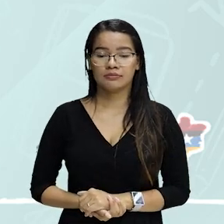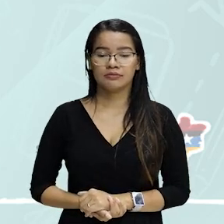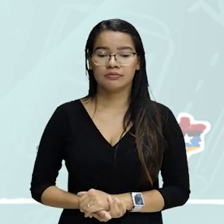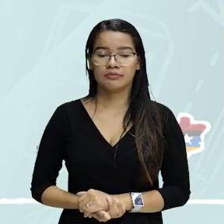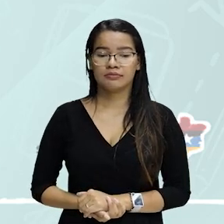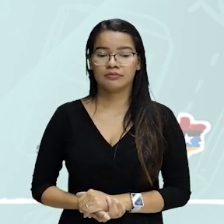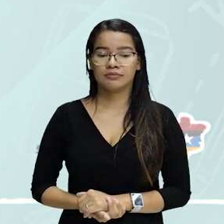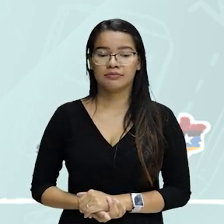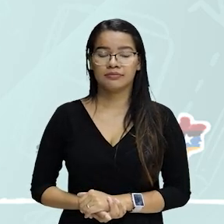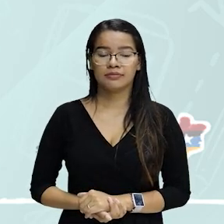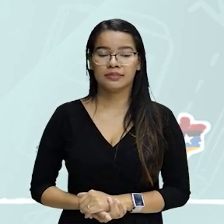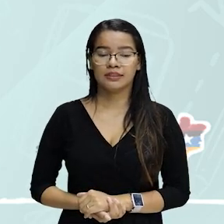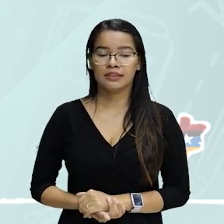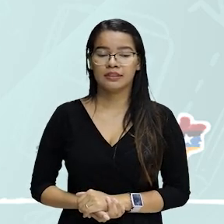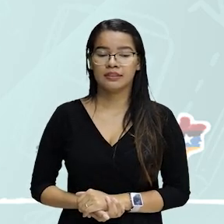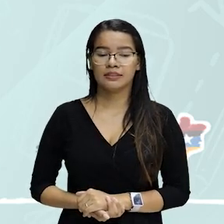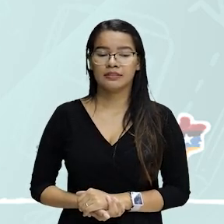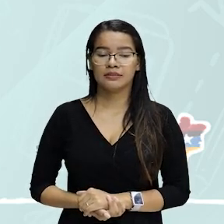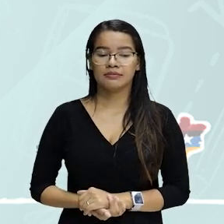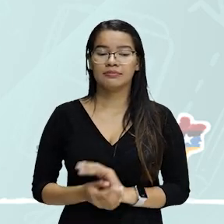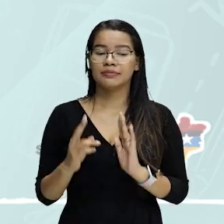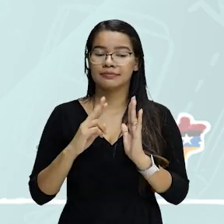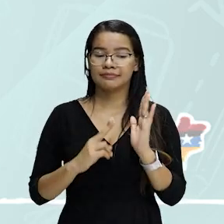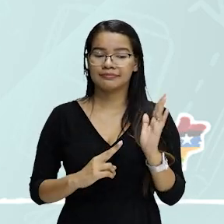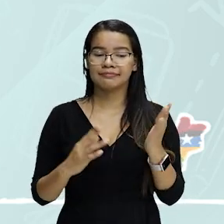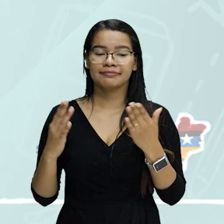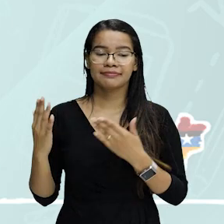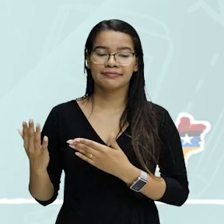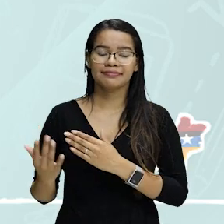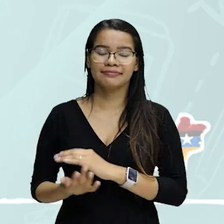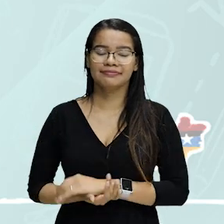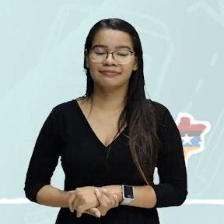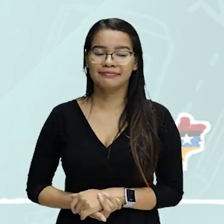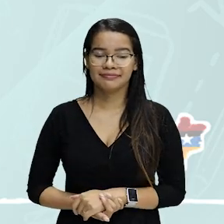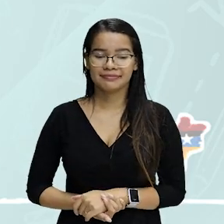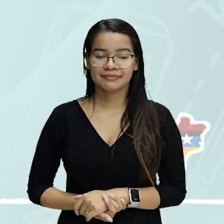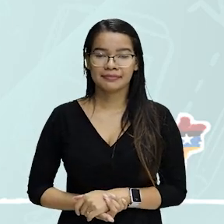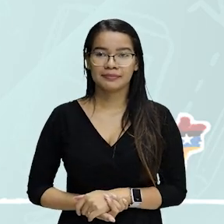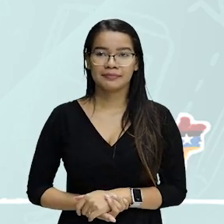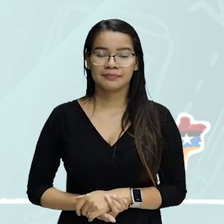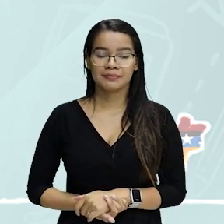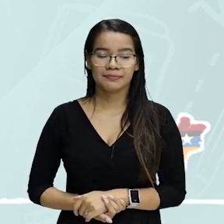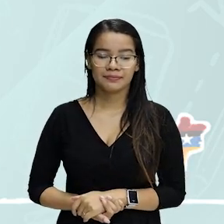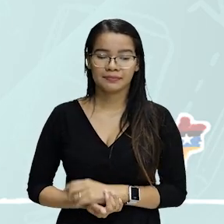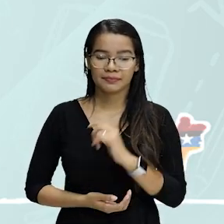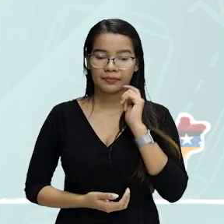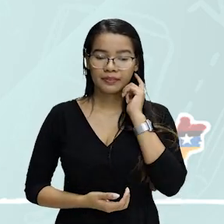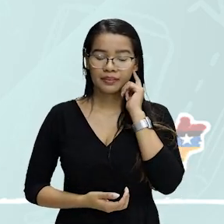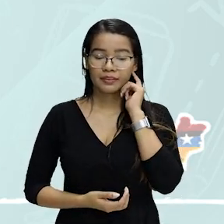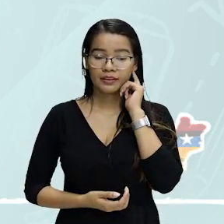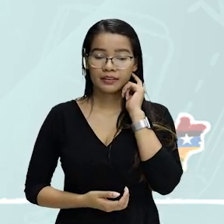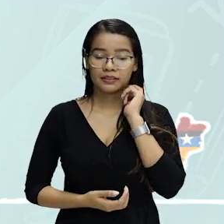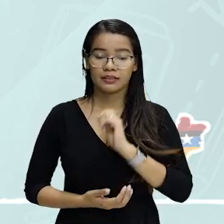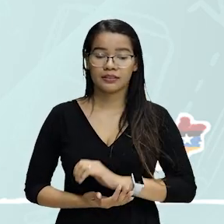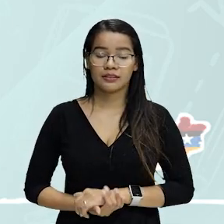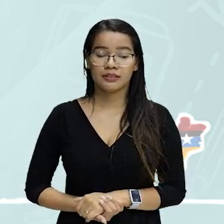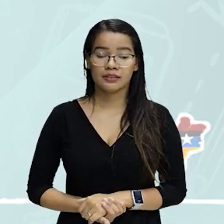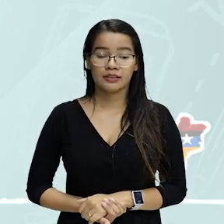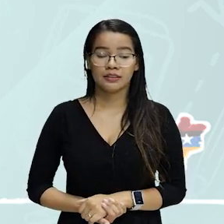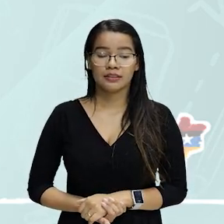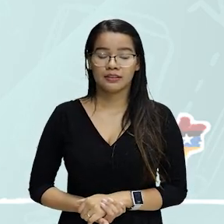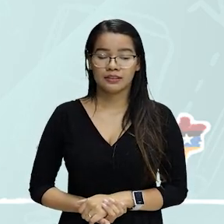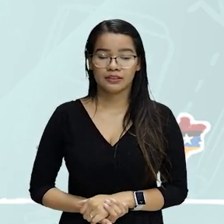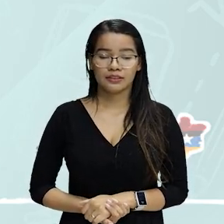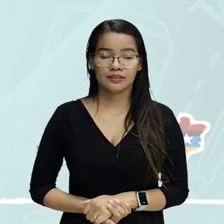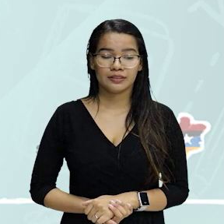afaga, acode a escala dos latidos ancestrais. E irá assim pelos séculos